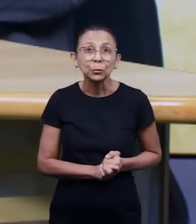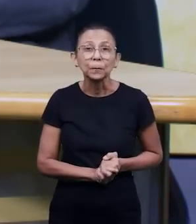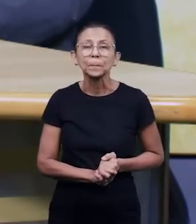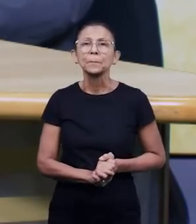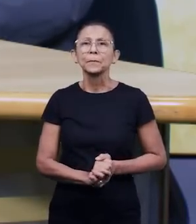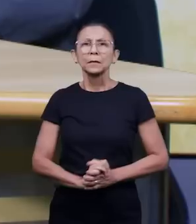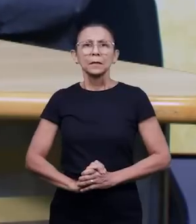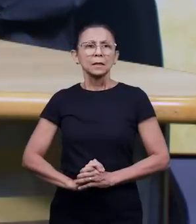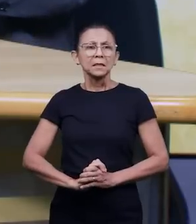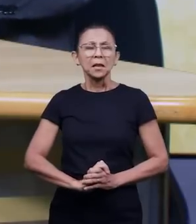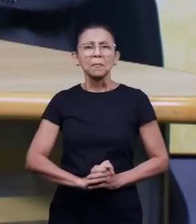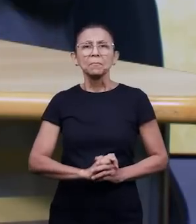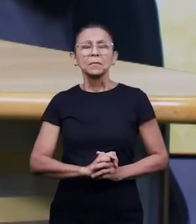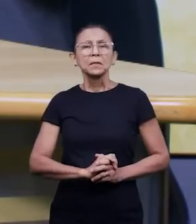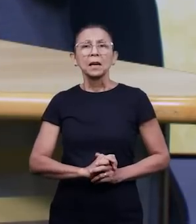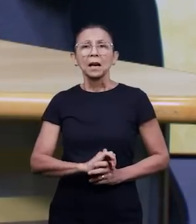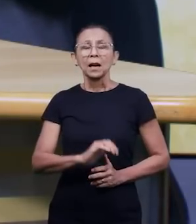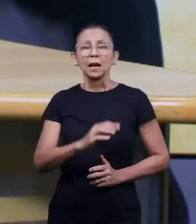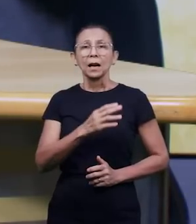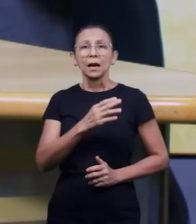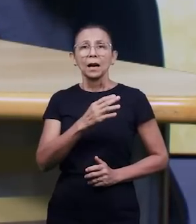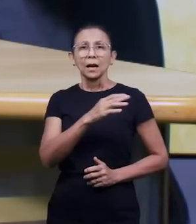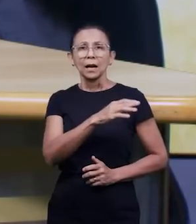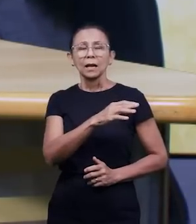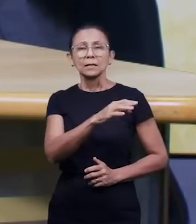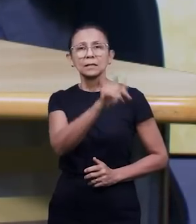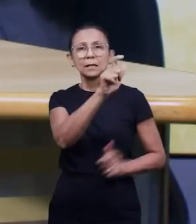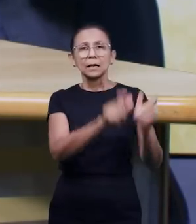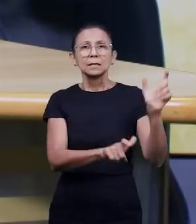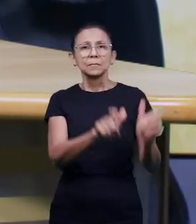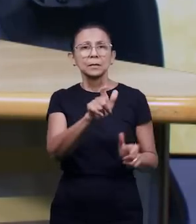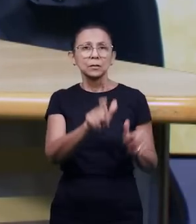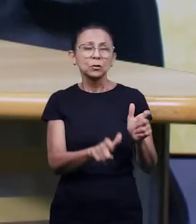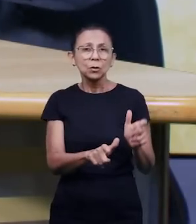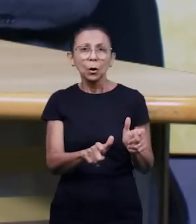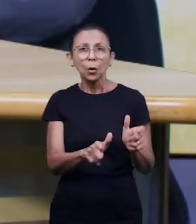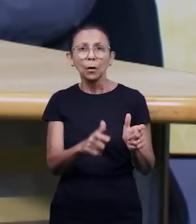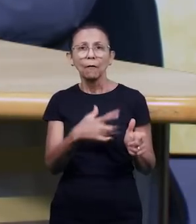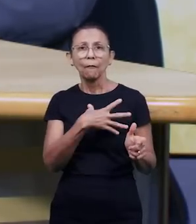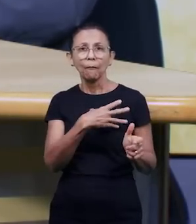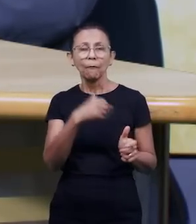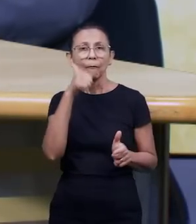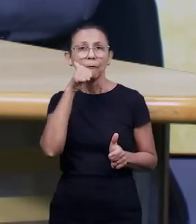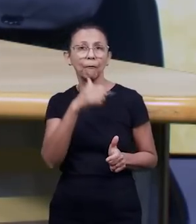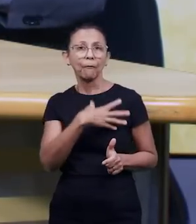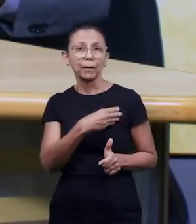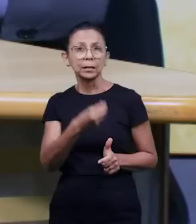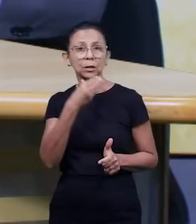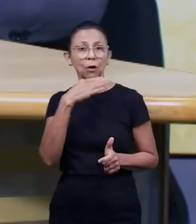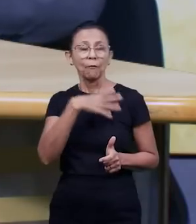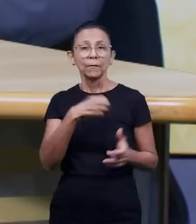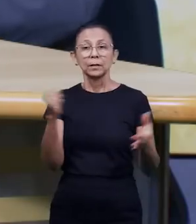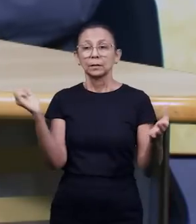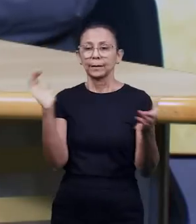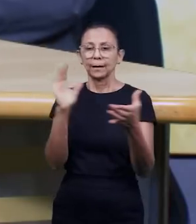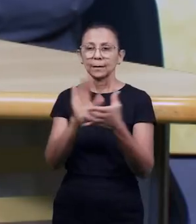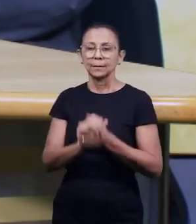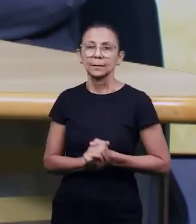Não, é um dom, eu consultei com a minha mulher. Então você vê o seguinte, ele começa a tomar as decisões, é o caso do